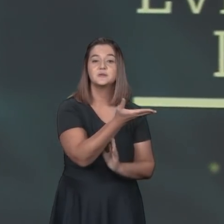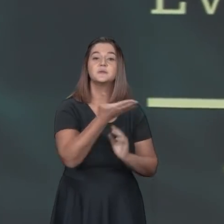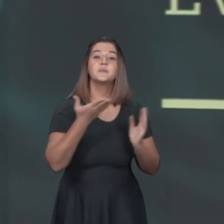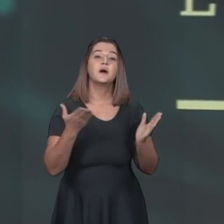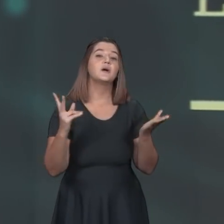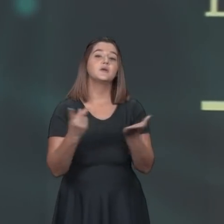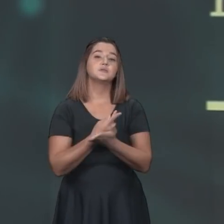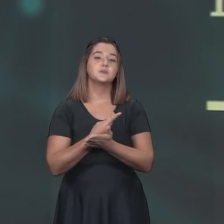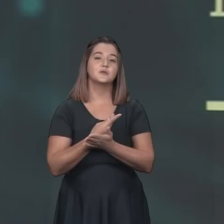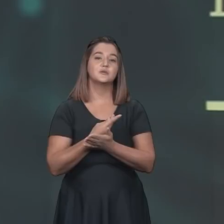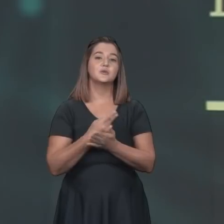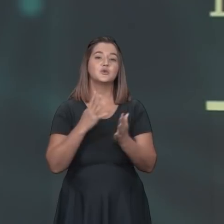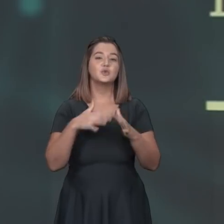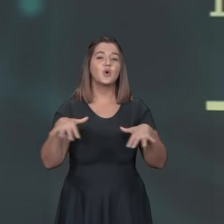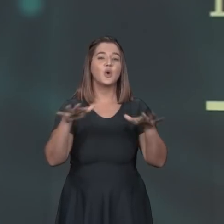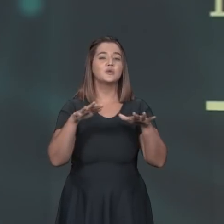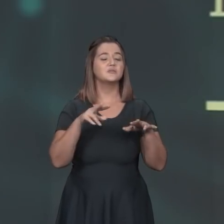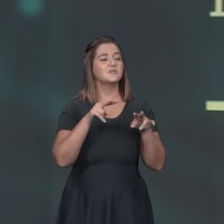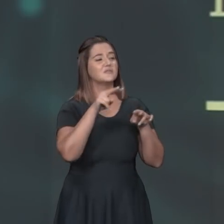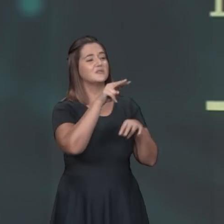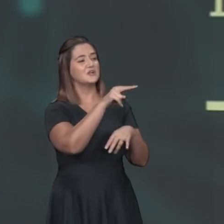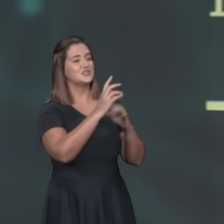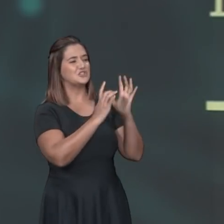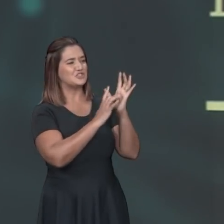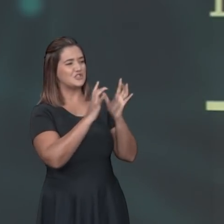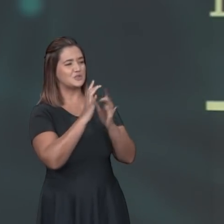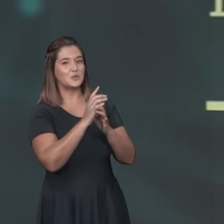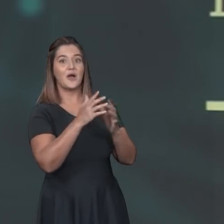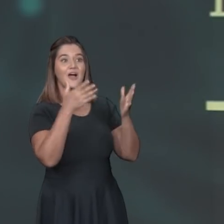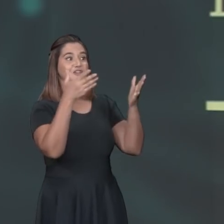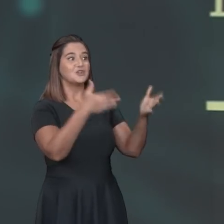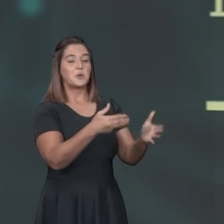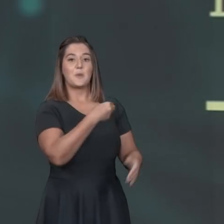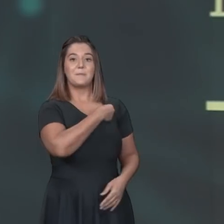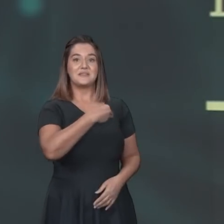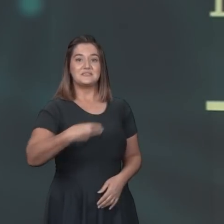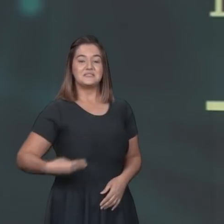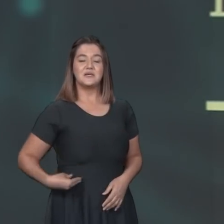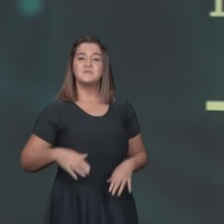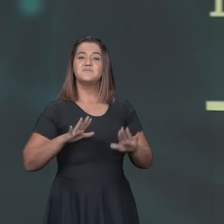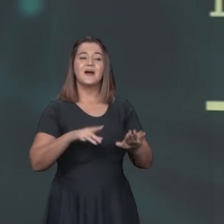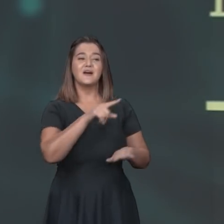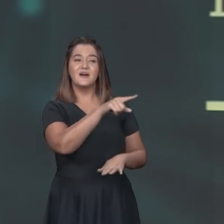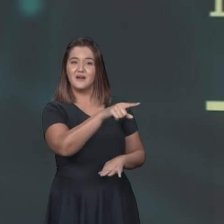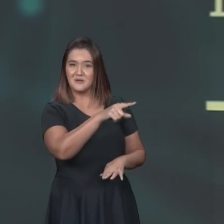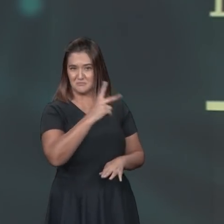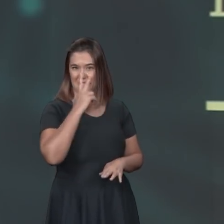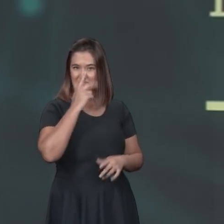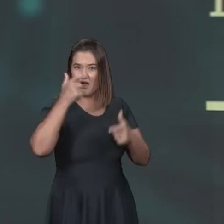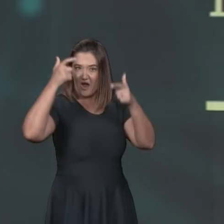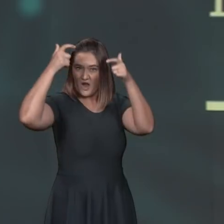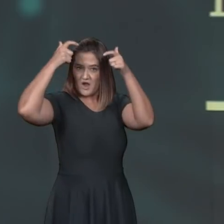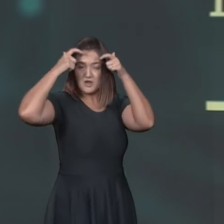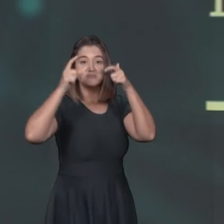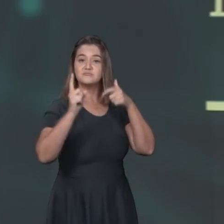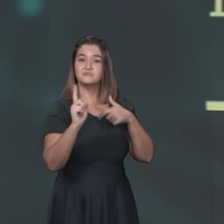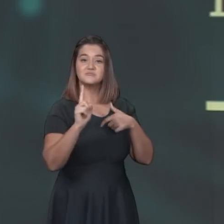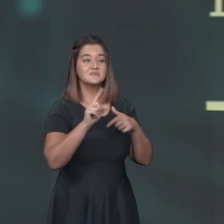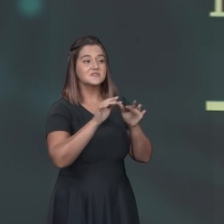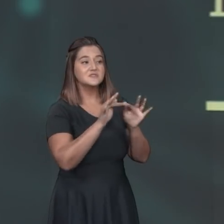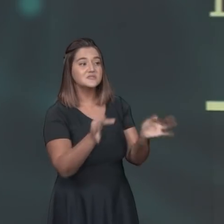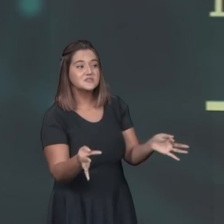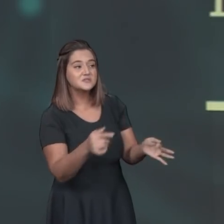decadência e se decepcionou ao ver que o seu Salvador não poderia resgatá-los. Eles precisavam de algo mais. Foi aí que